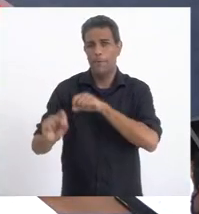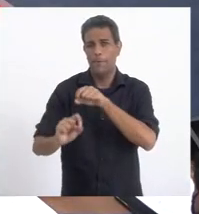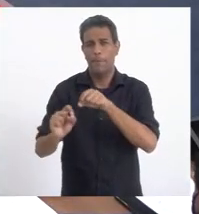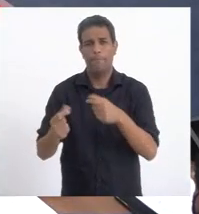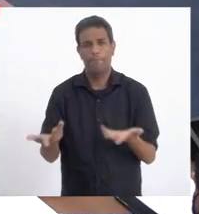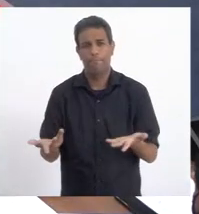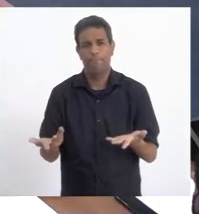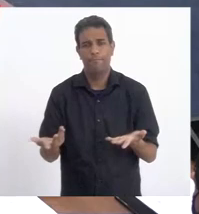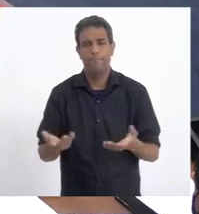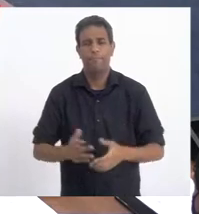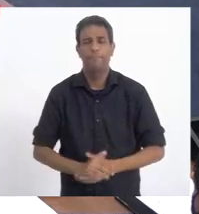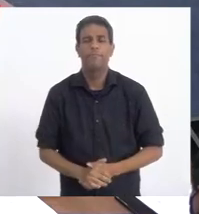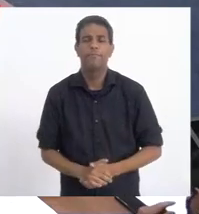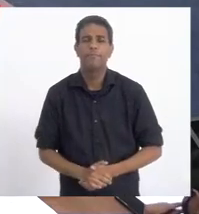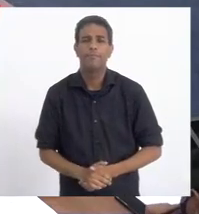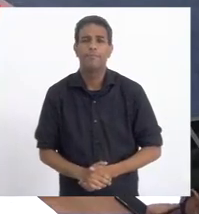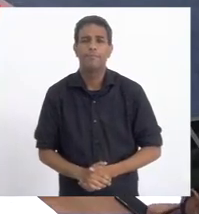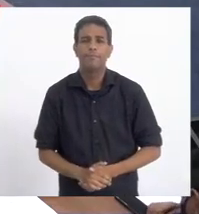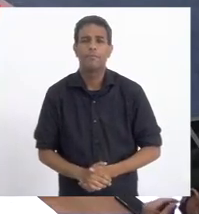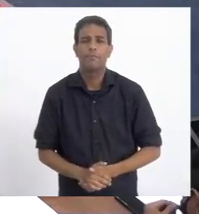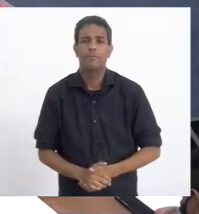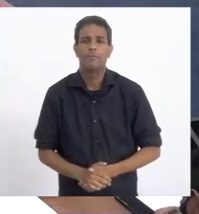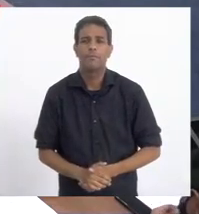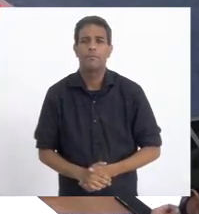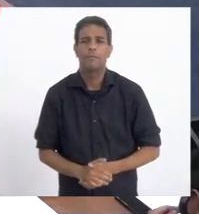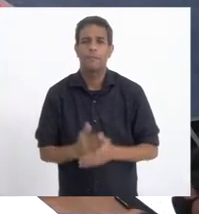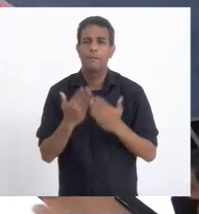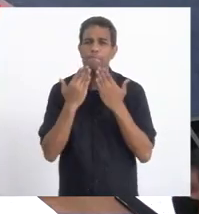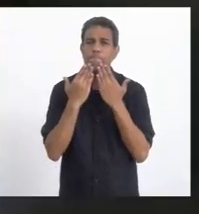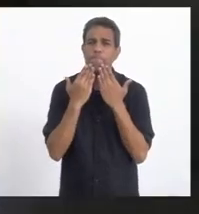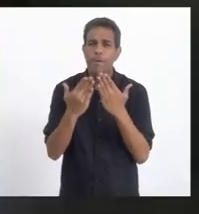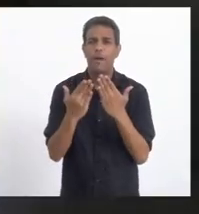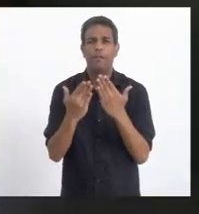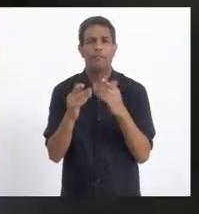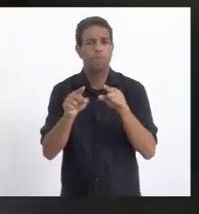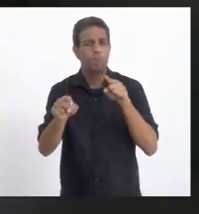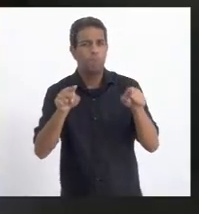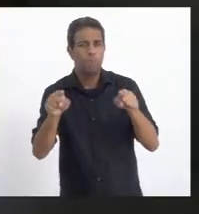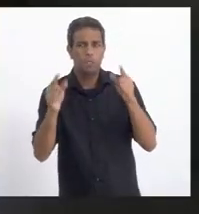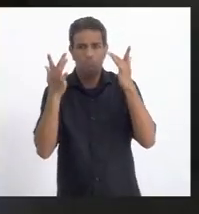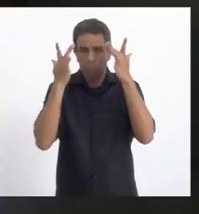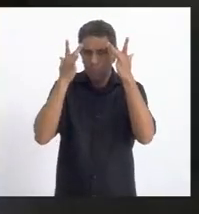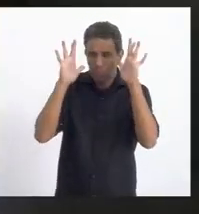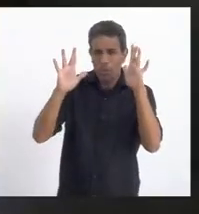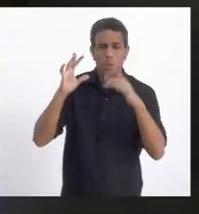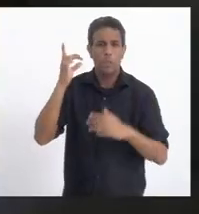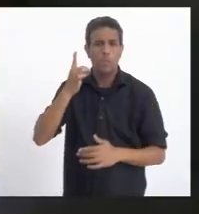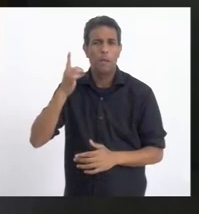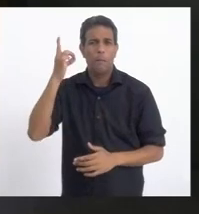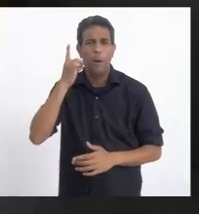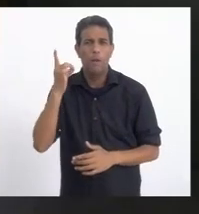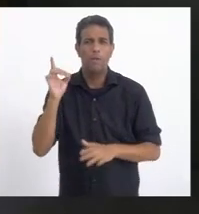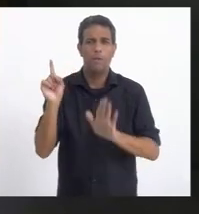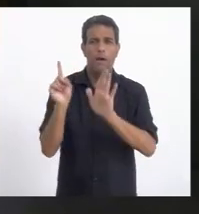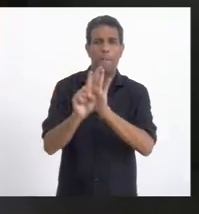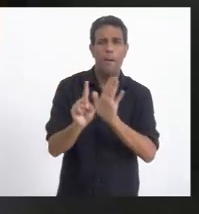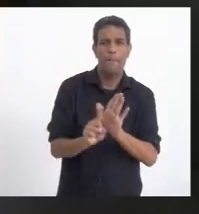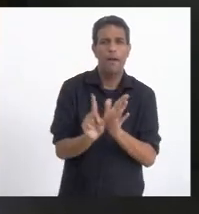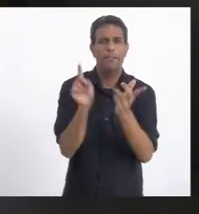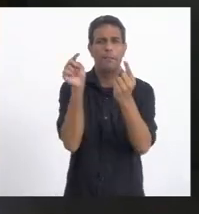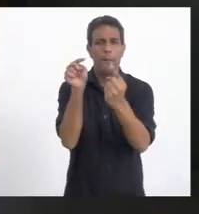o Google passa a palavra é só para pedir que a gente então não sei se os deputados a gente ou faz as perguntas